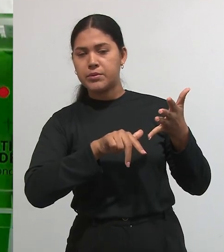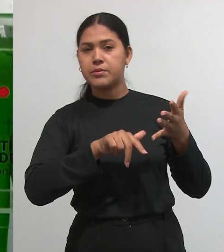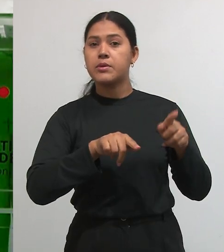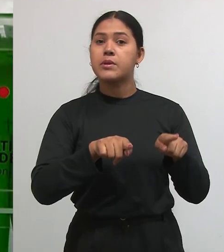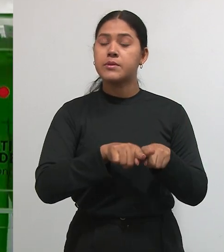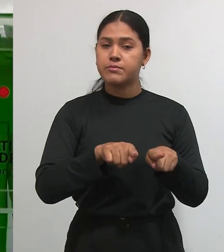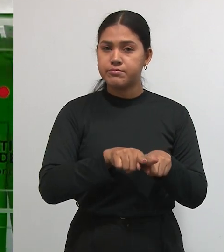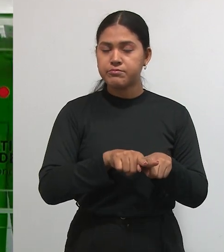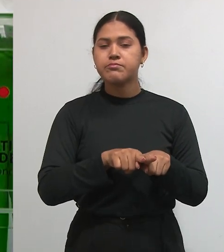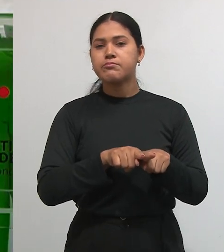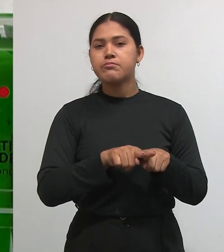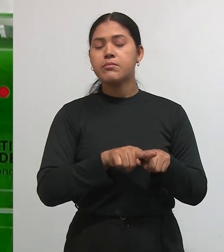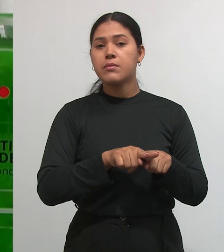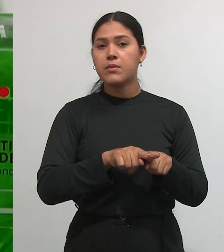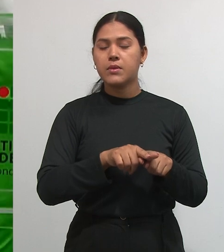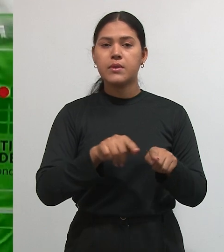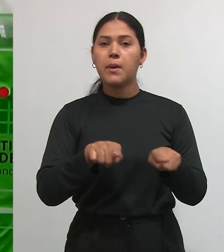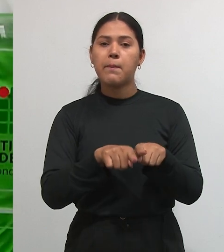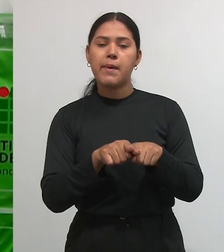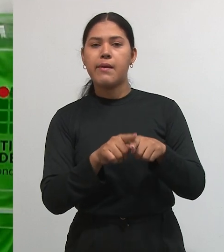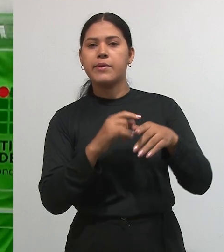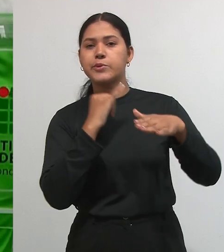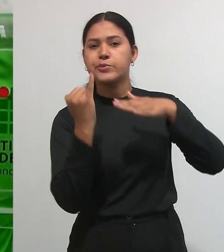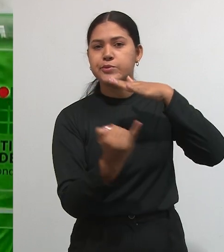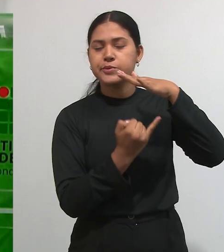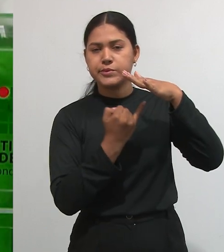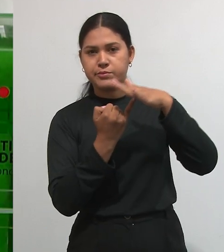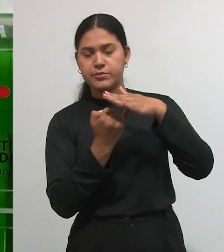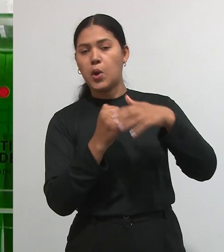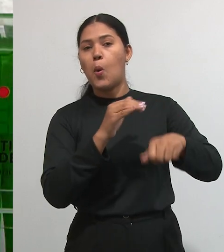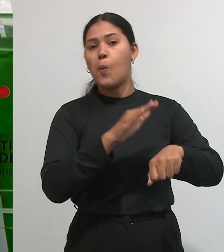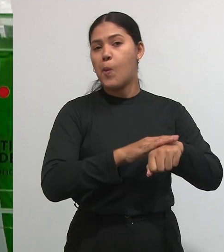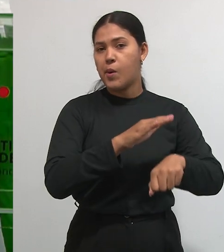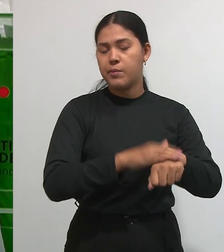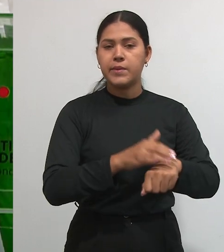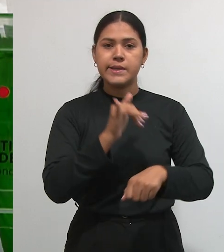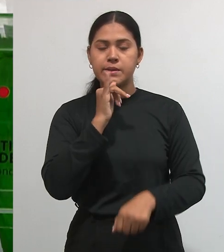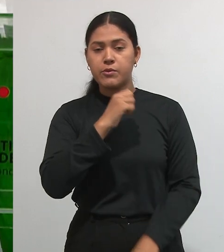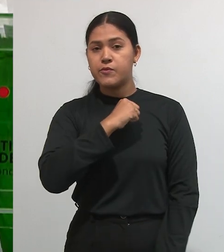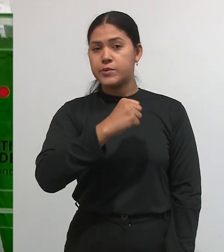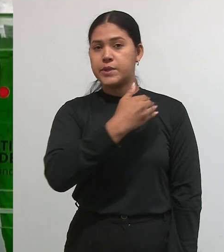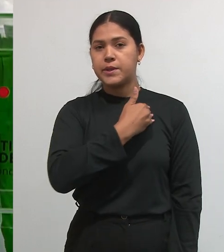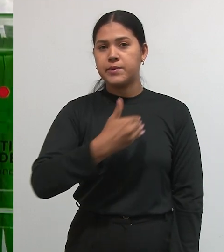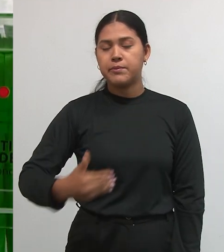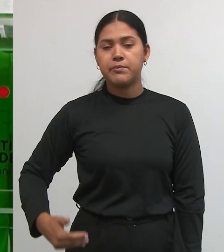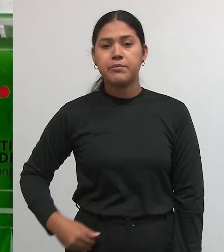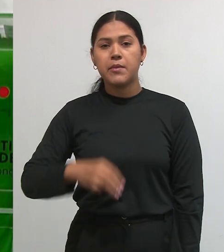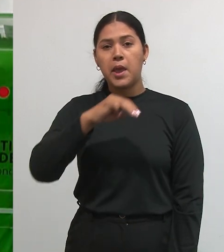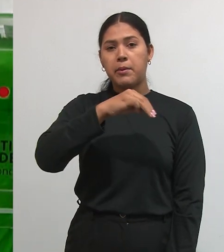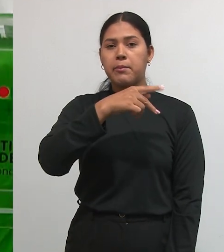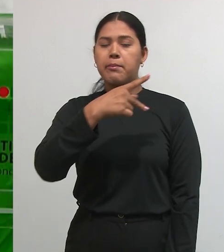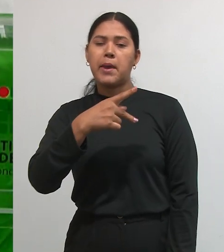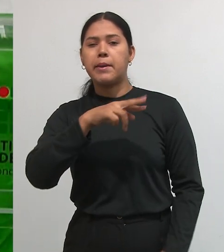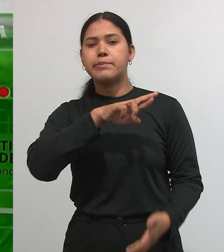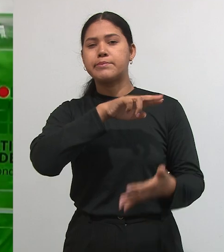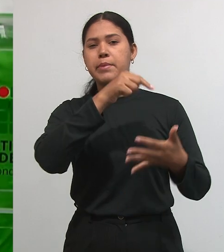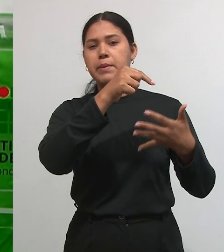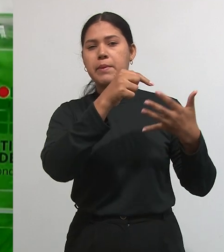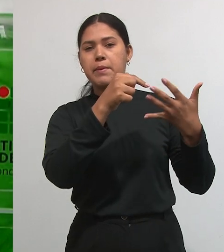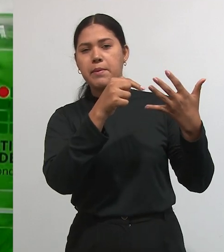O executivo e os órgãos autônomos, Defensoria Pública, MP,